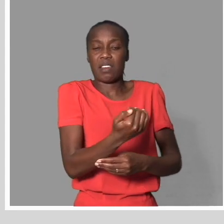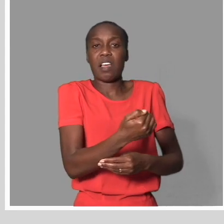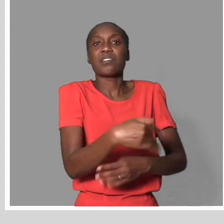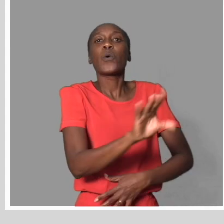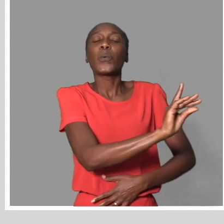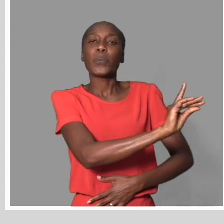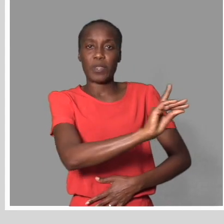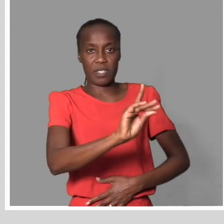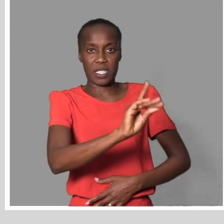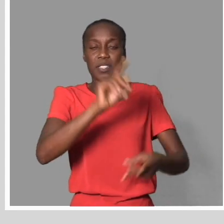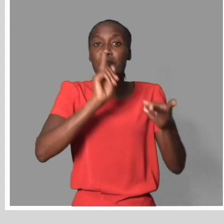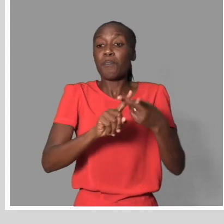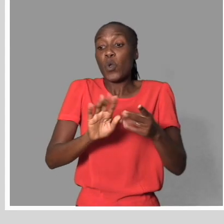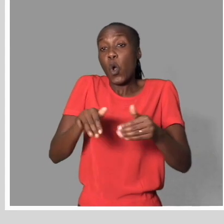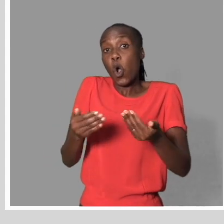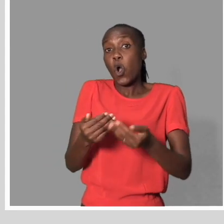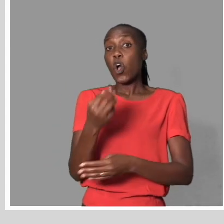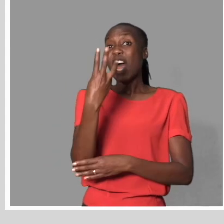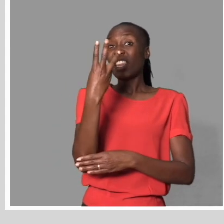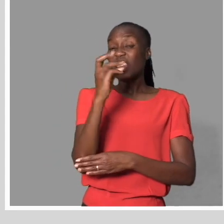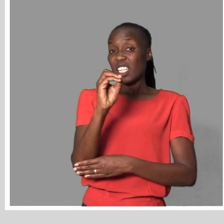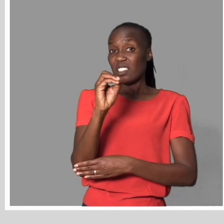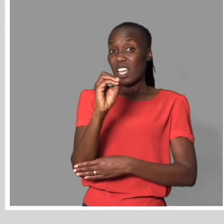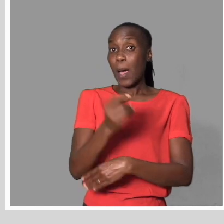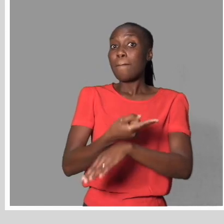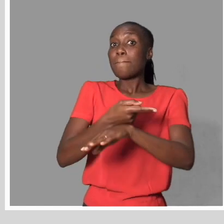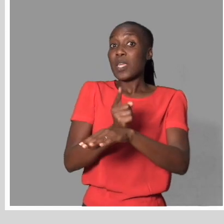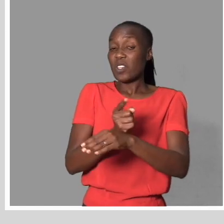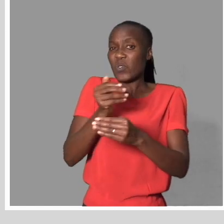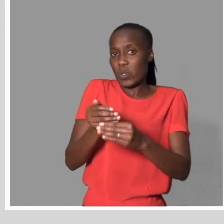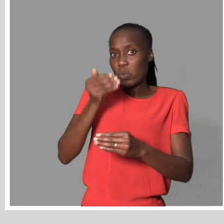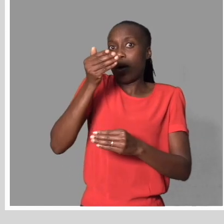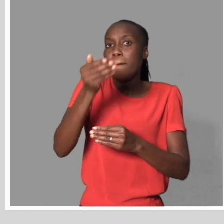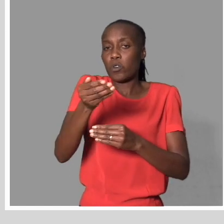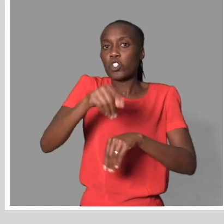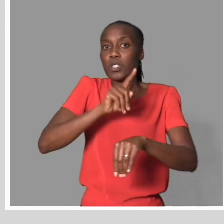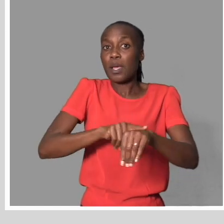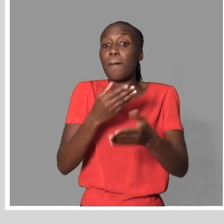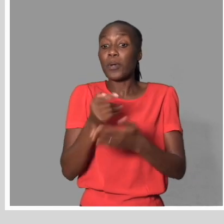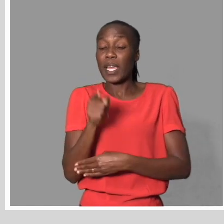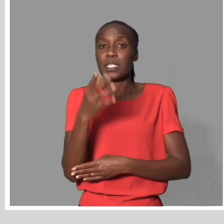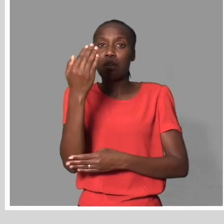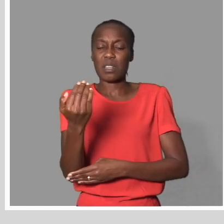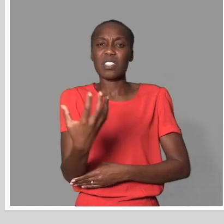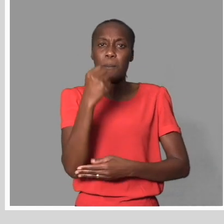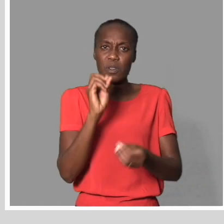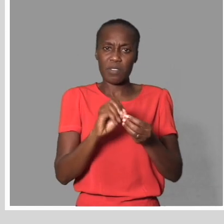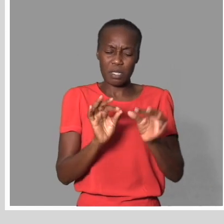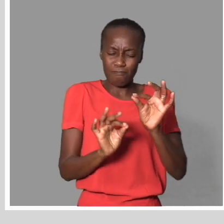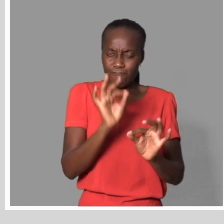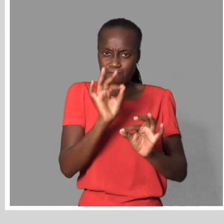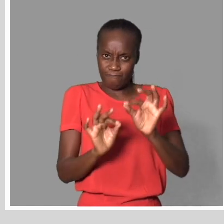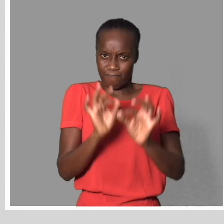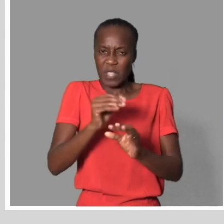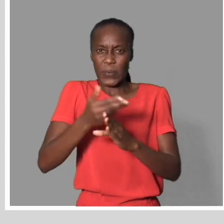aquelas crianças, ou então incrementarmos 30 minutos depois do tempo regulamentado, que é para a criança poder